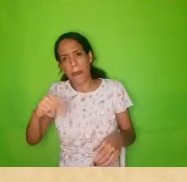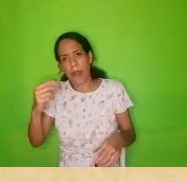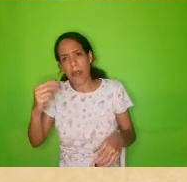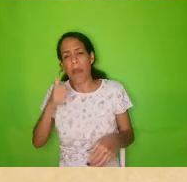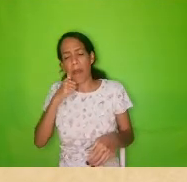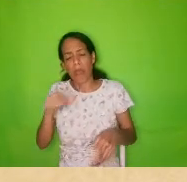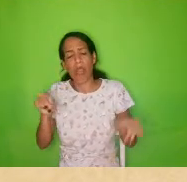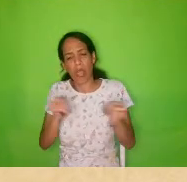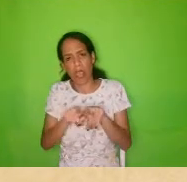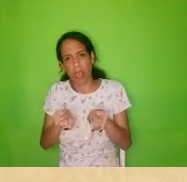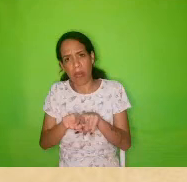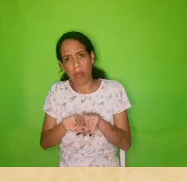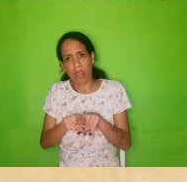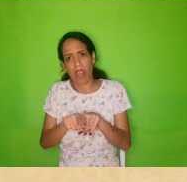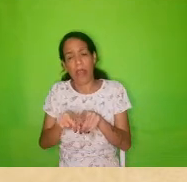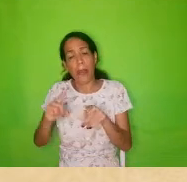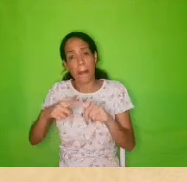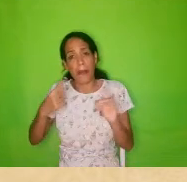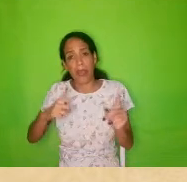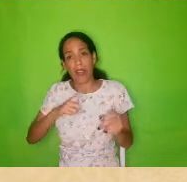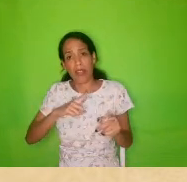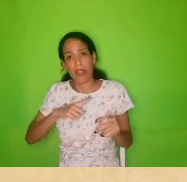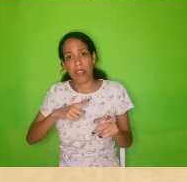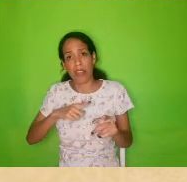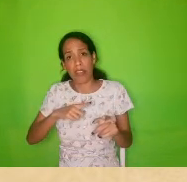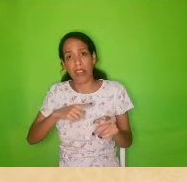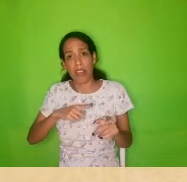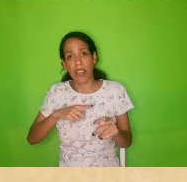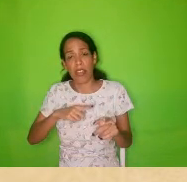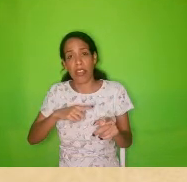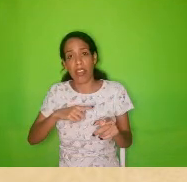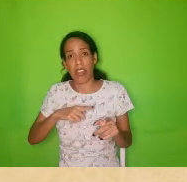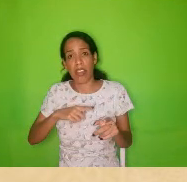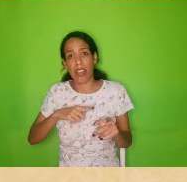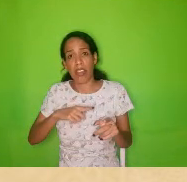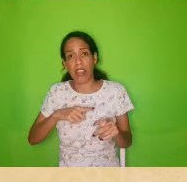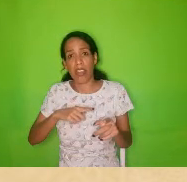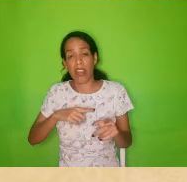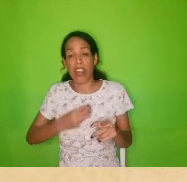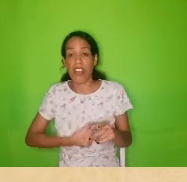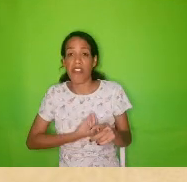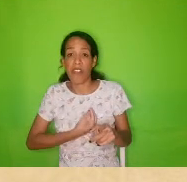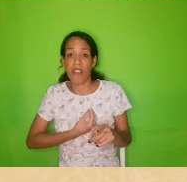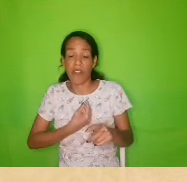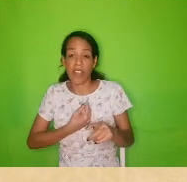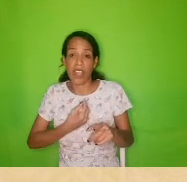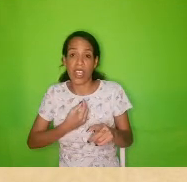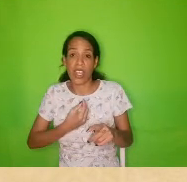Mas tem, de alguma maneira, essa espécie de conivência da sociedade